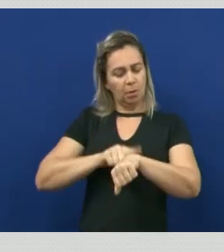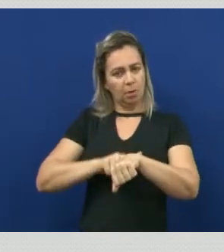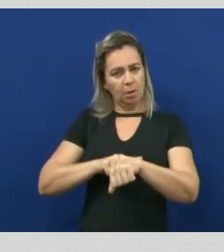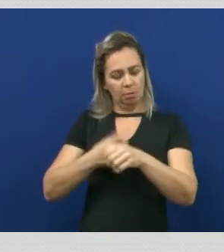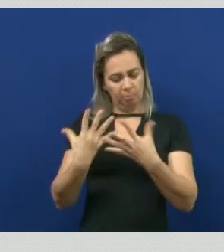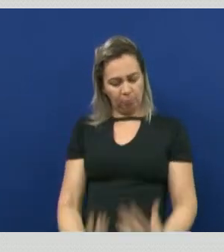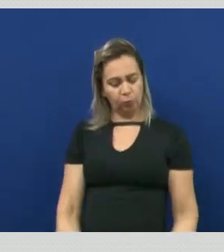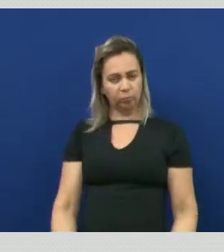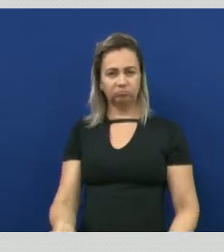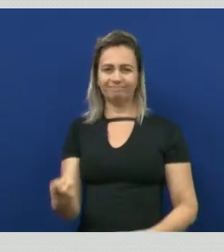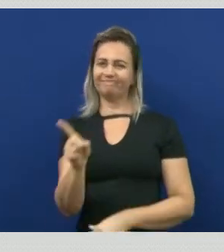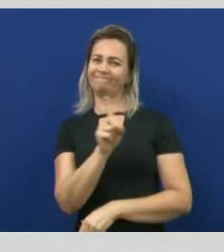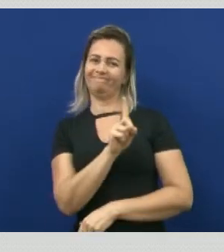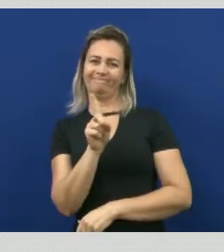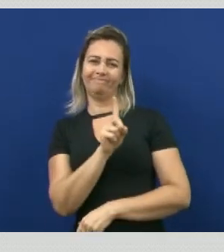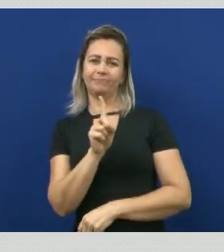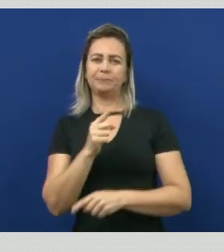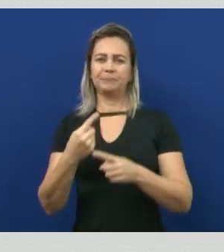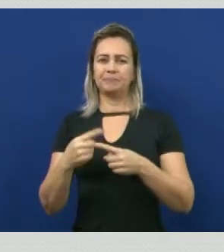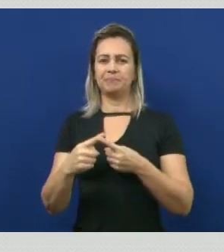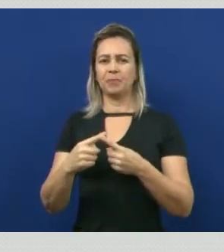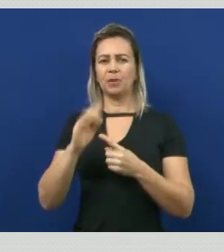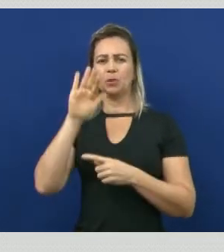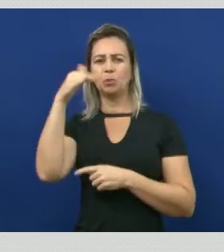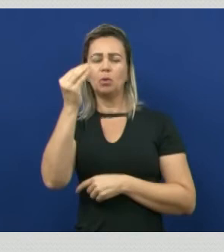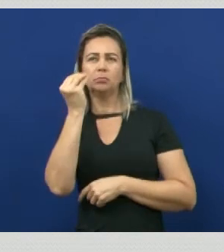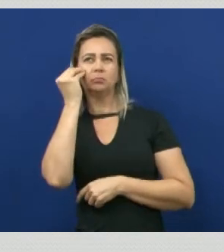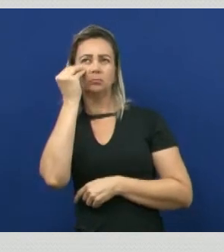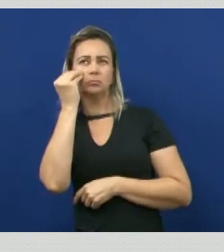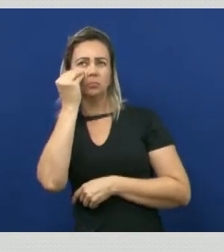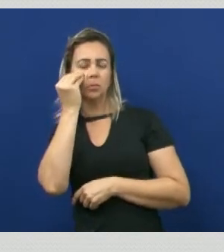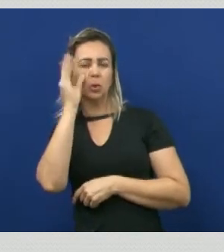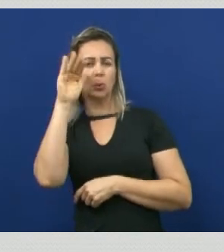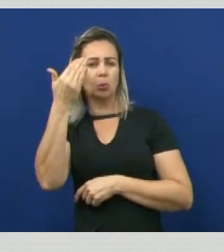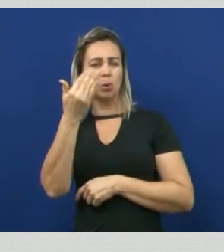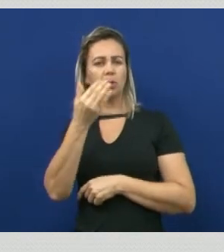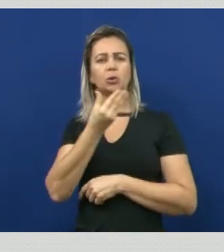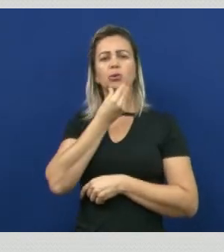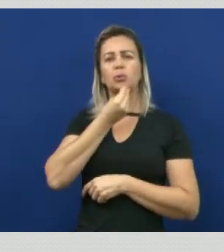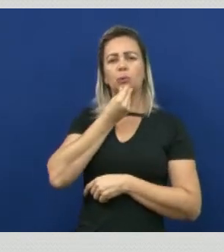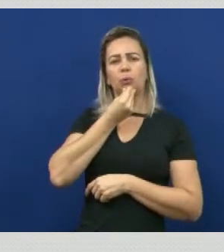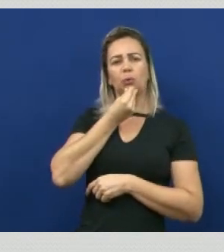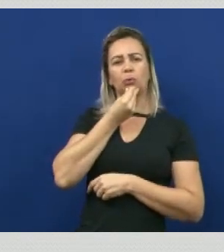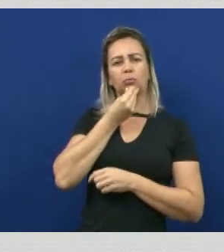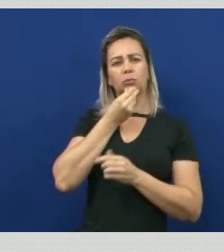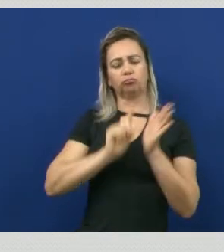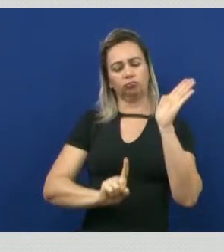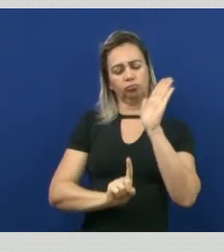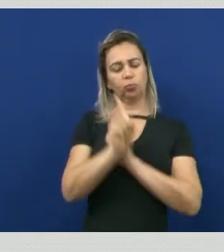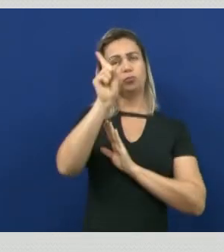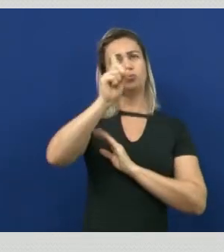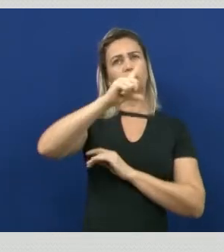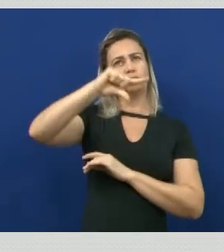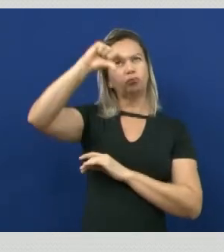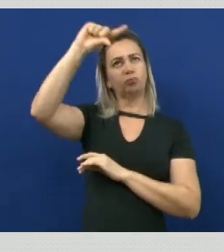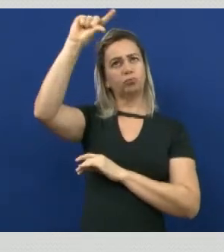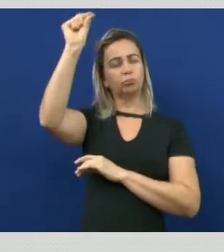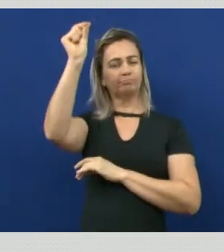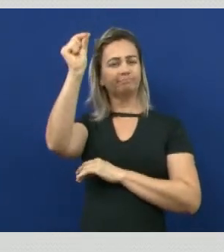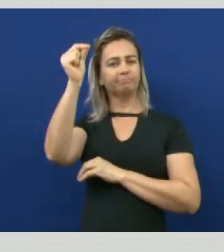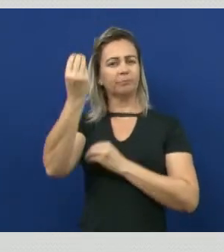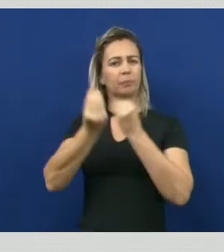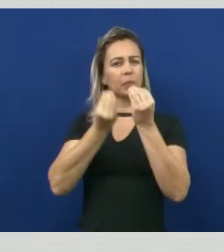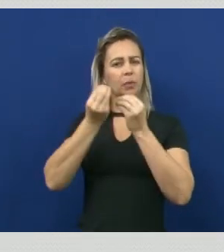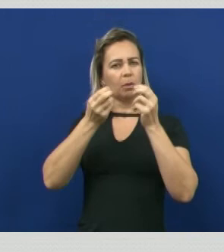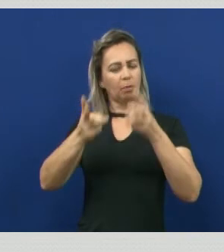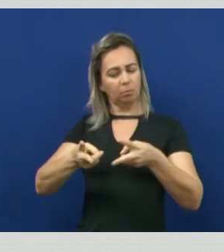experimento, inclusive, foi feito quando o homem foi à Lua. Ele soltou uma pedra e uma pena na Lua e ele